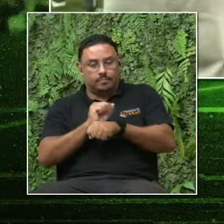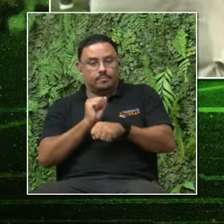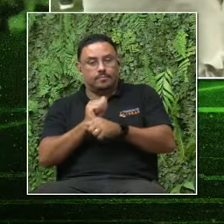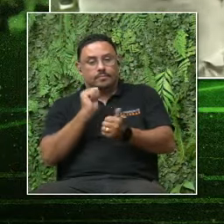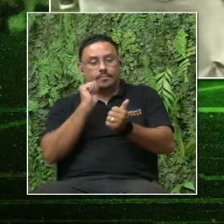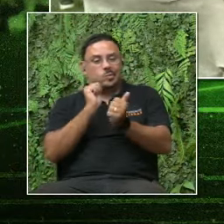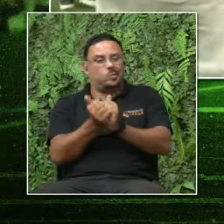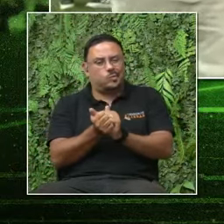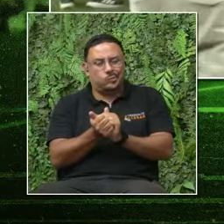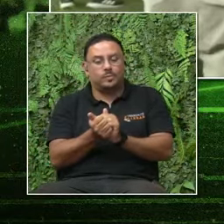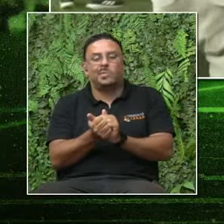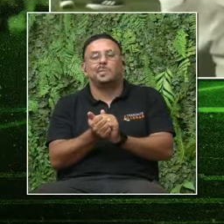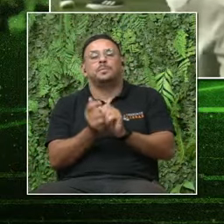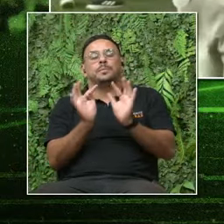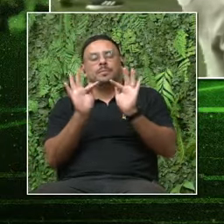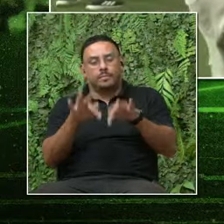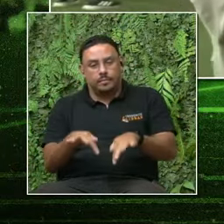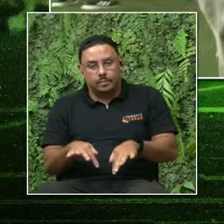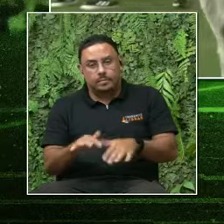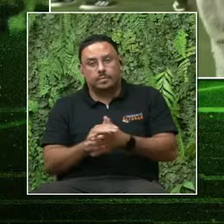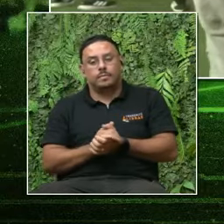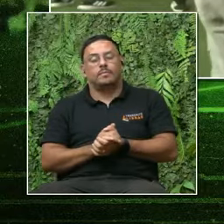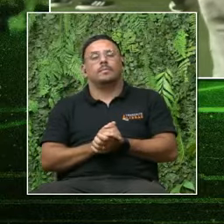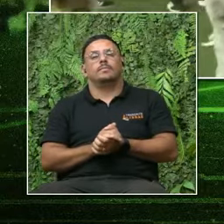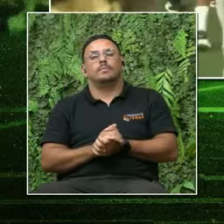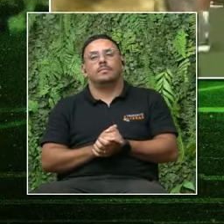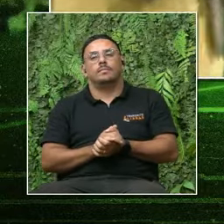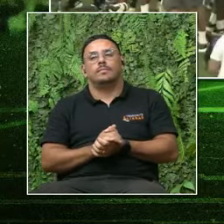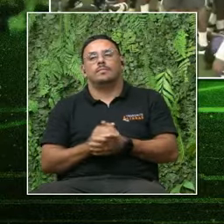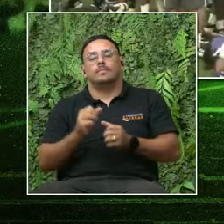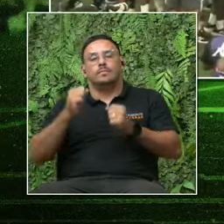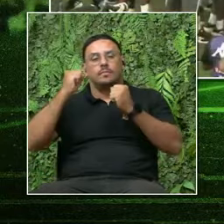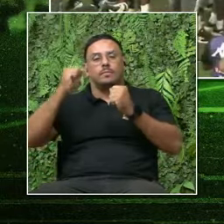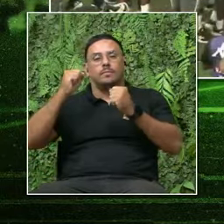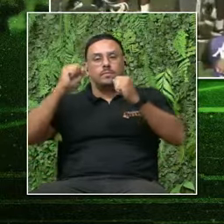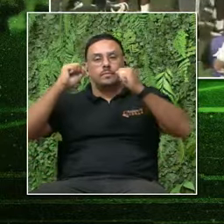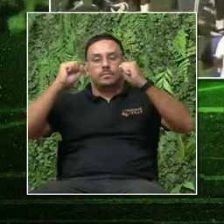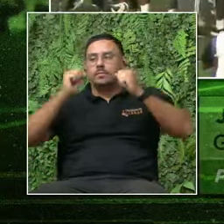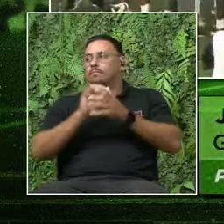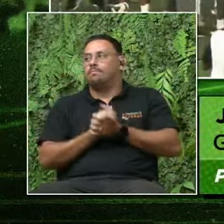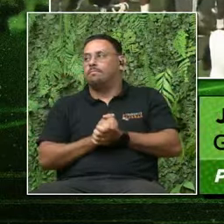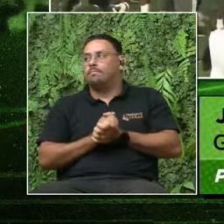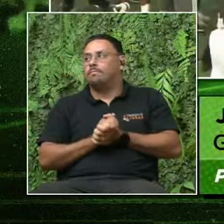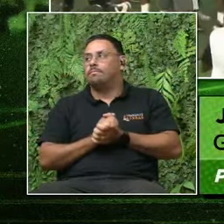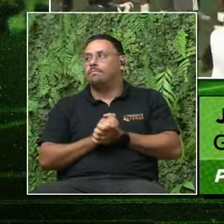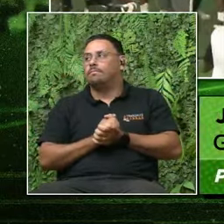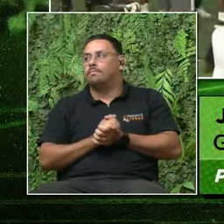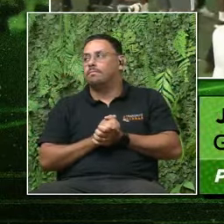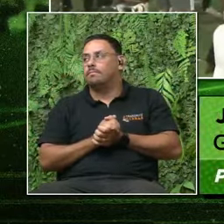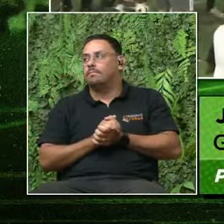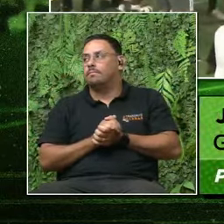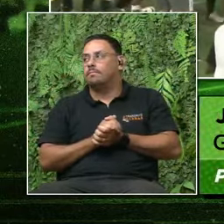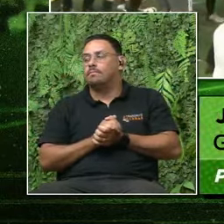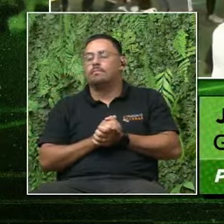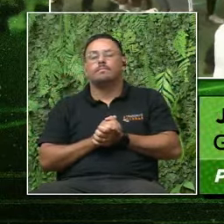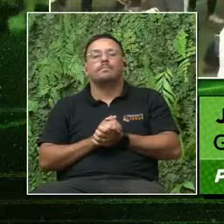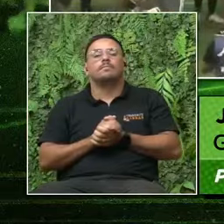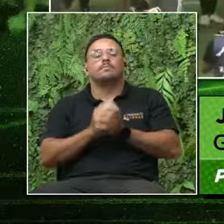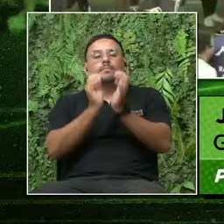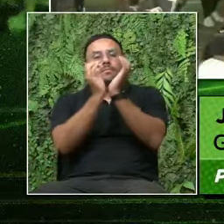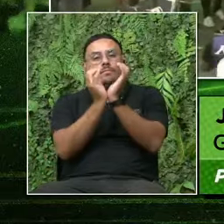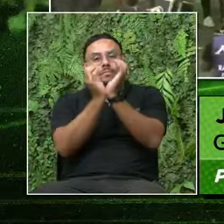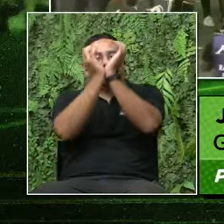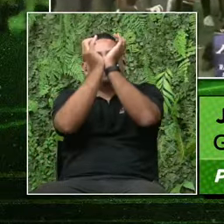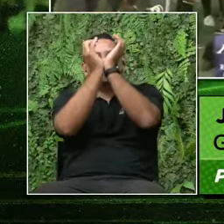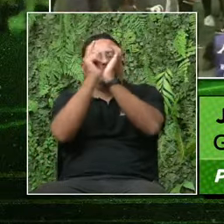jogadores e finalizarem a comemoração ão ali já levantando o troféu mais